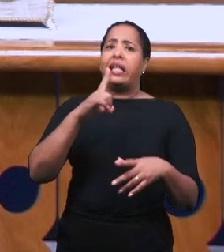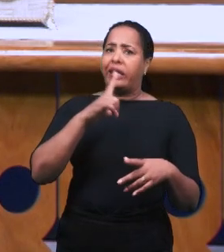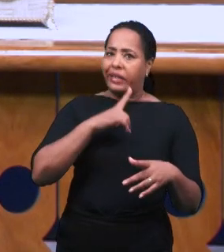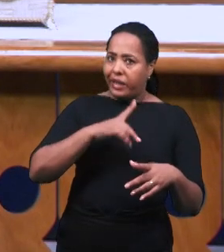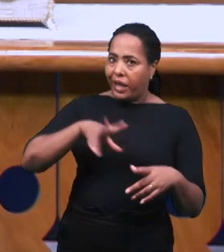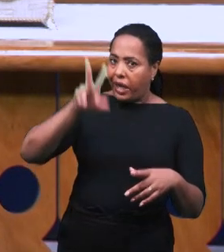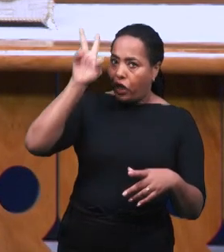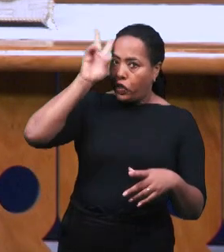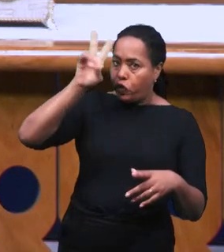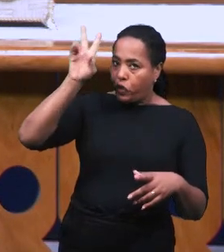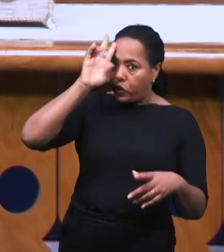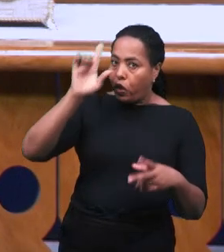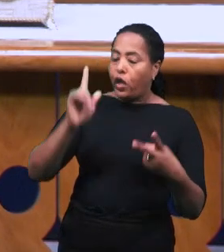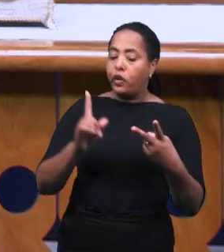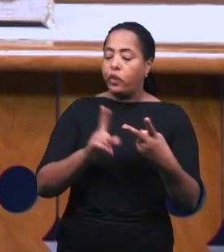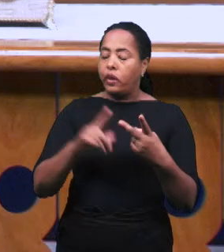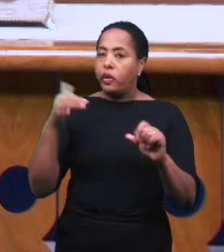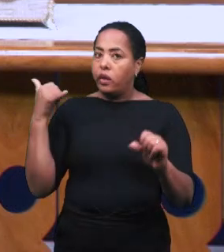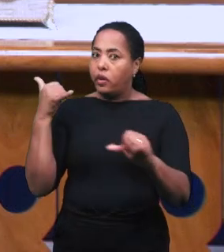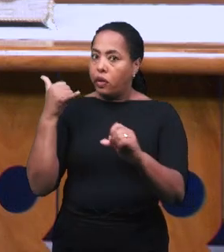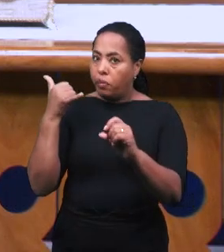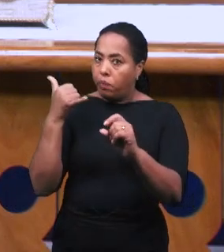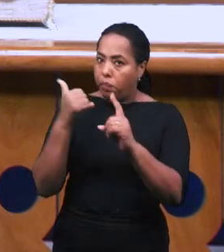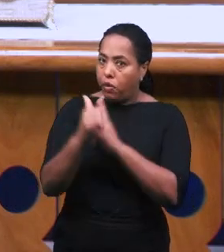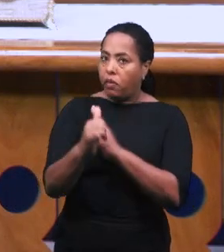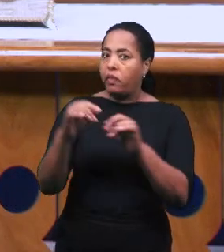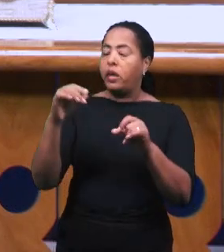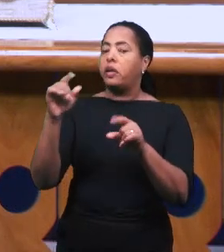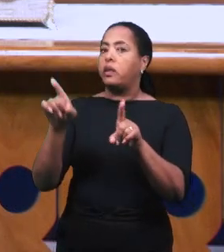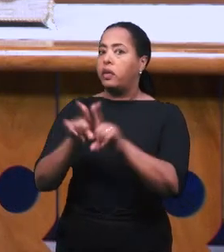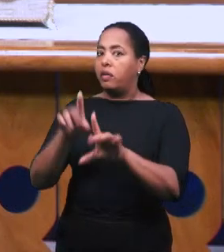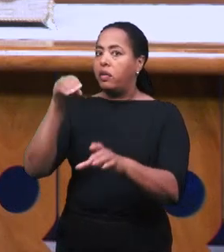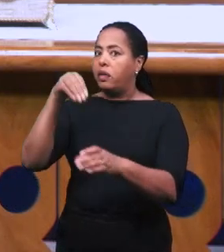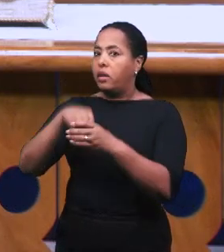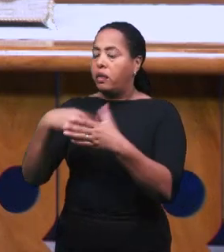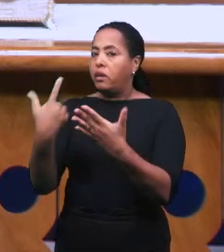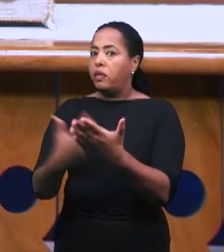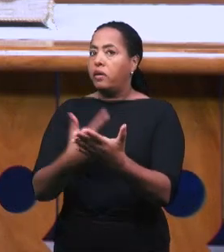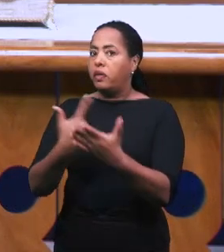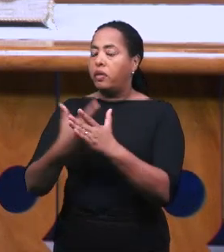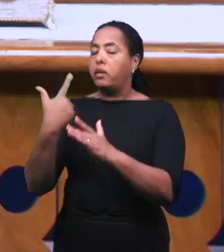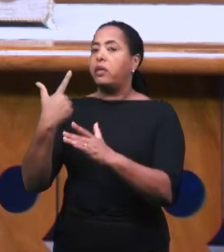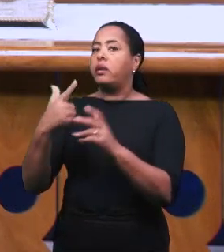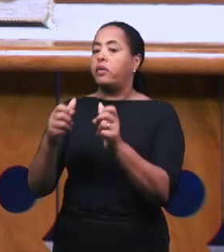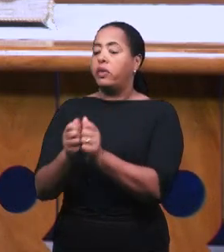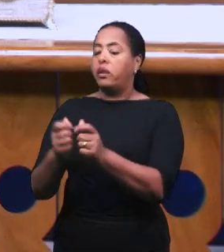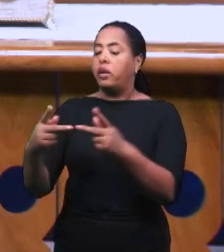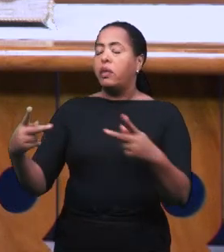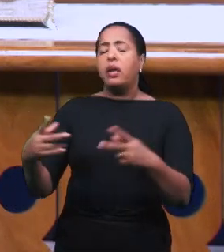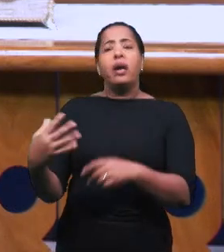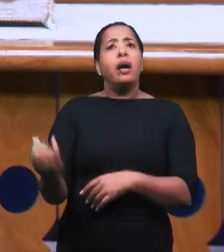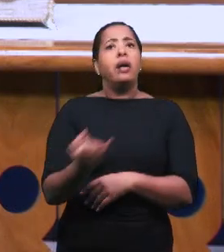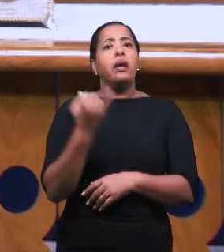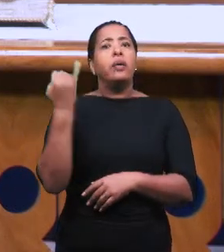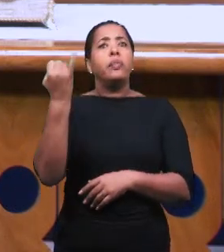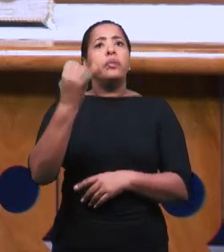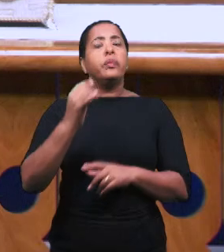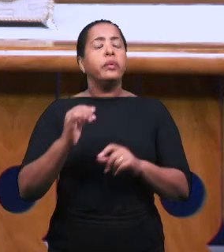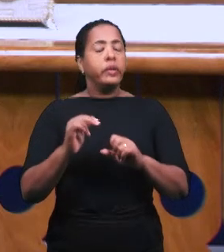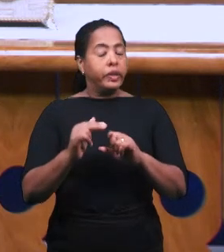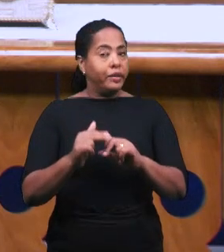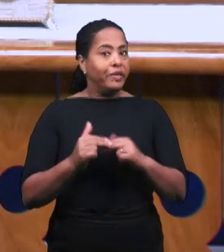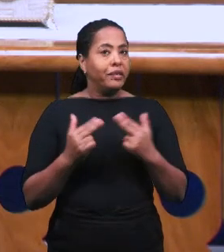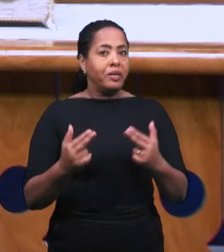profético também no livro de Apocalipse. E isso vai ser muito importante porque nós vamos ver